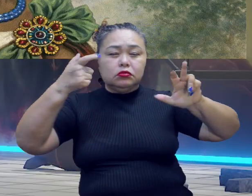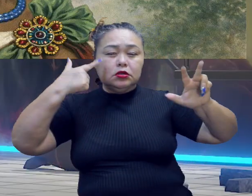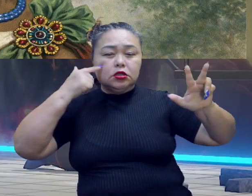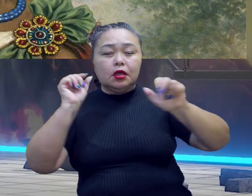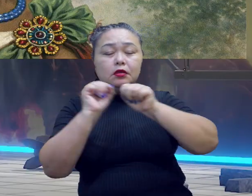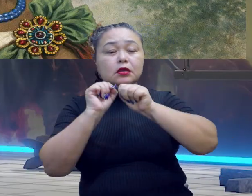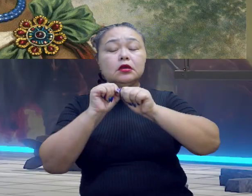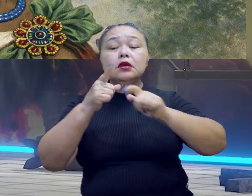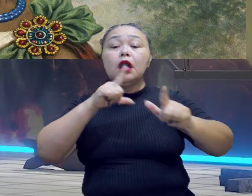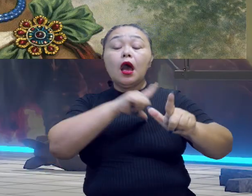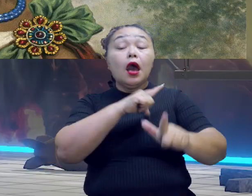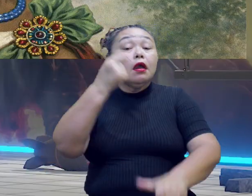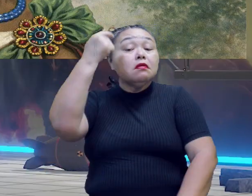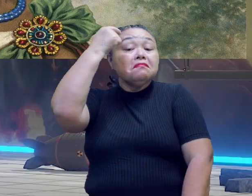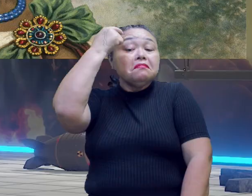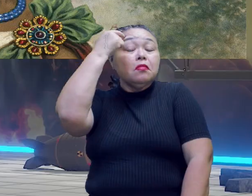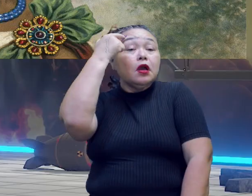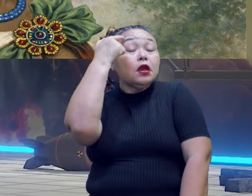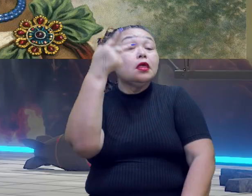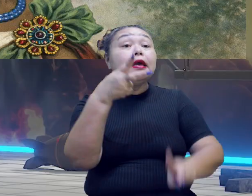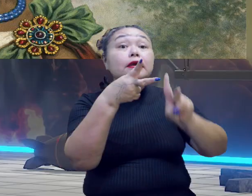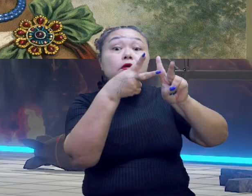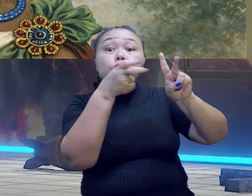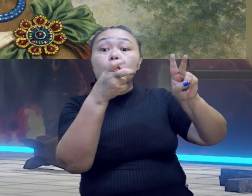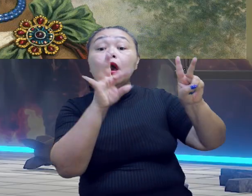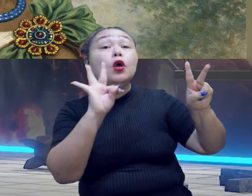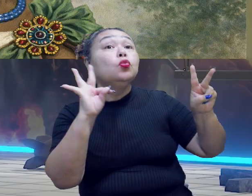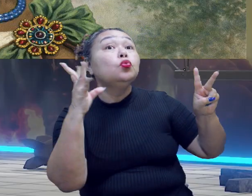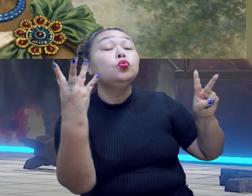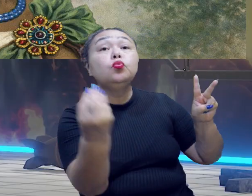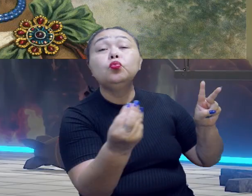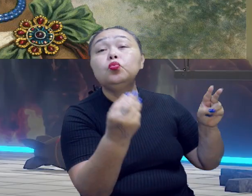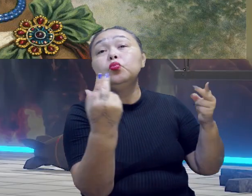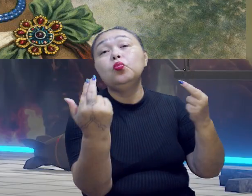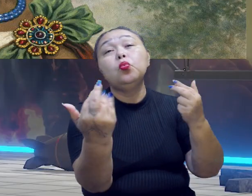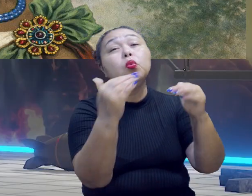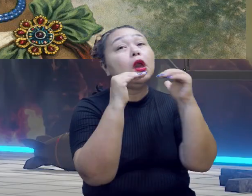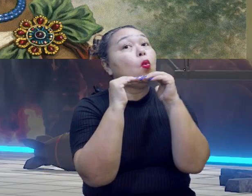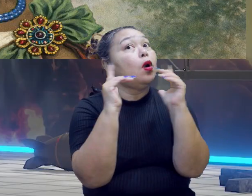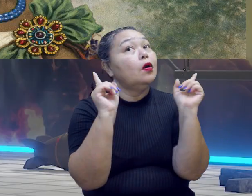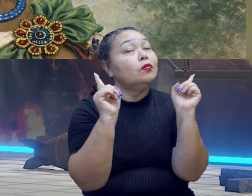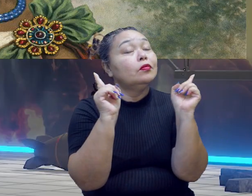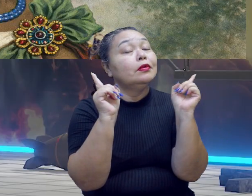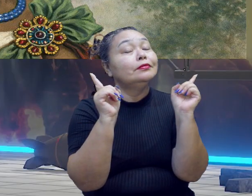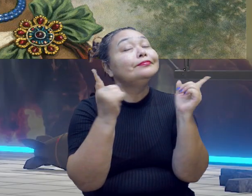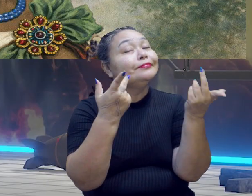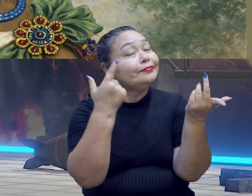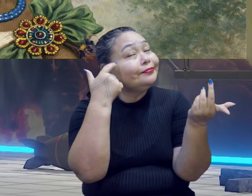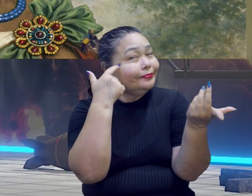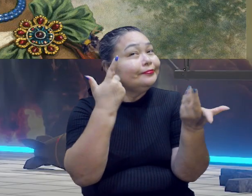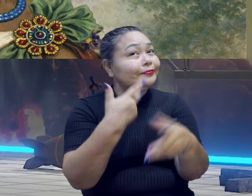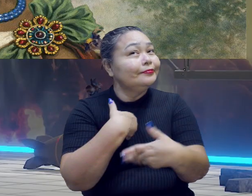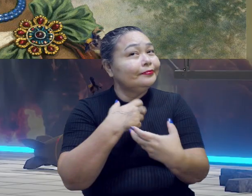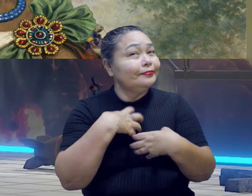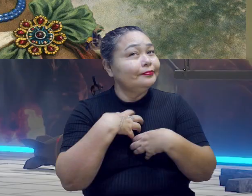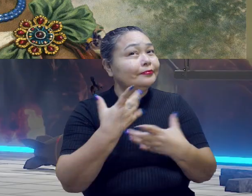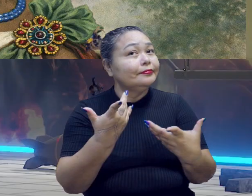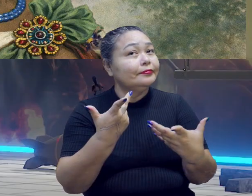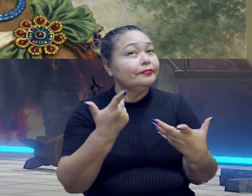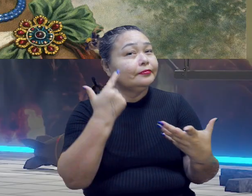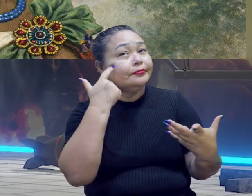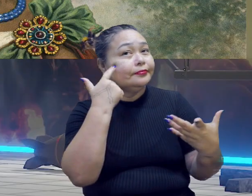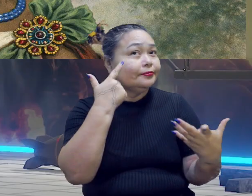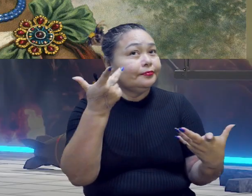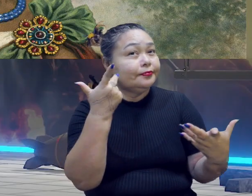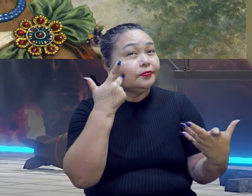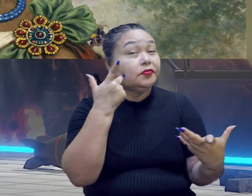para os povos indígenas, e achar que indígena é tudo igual. A gente não tem essa mania? E de achar